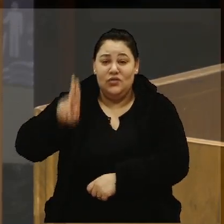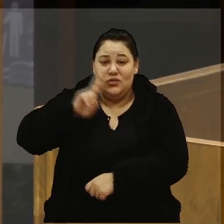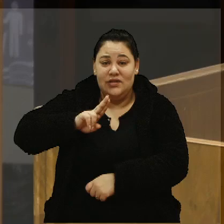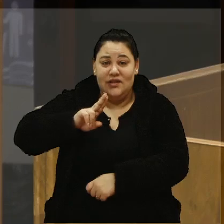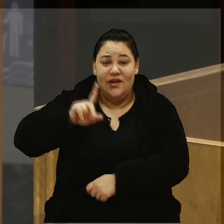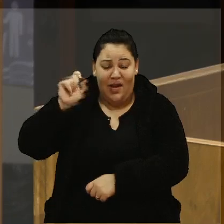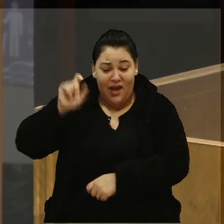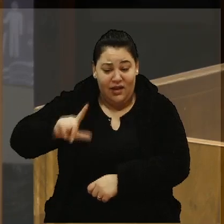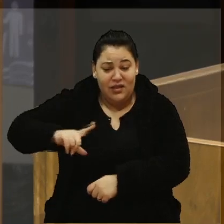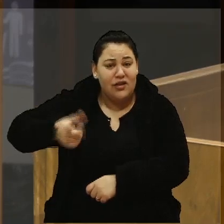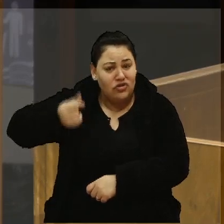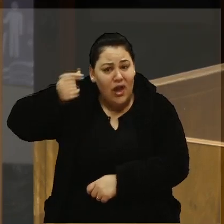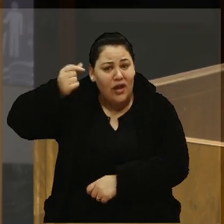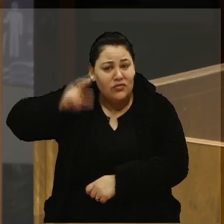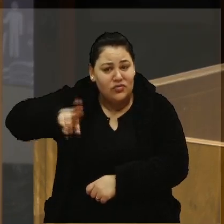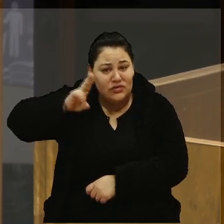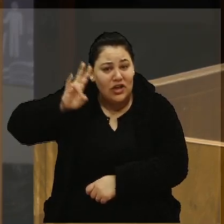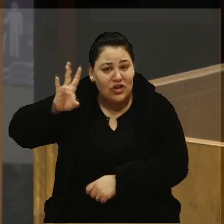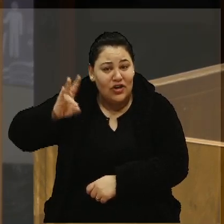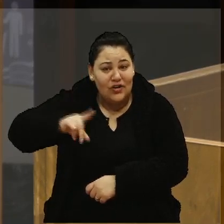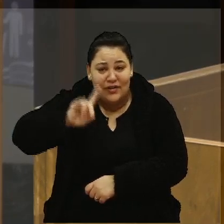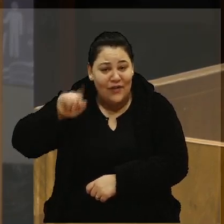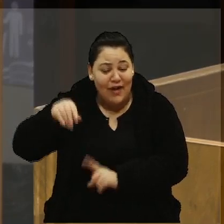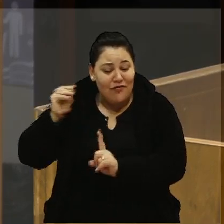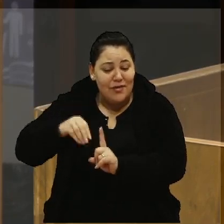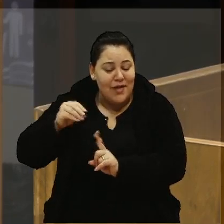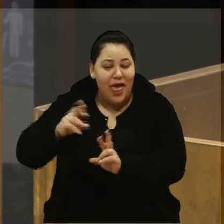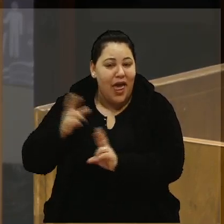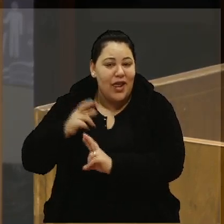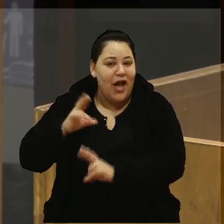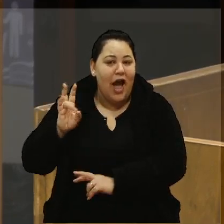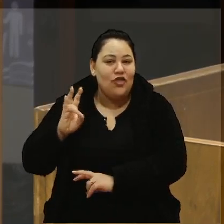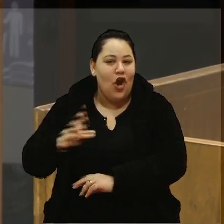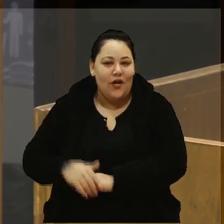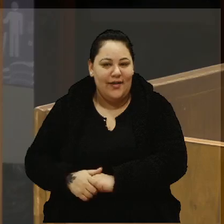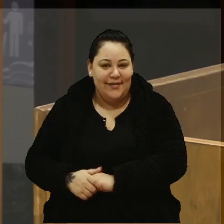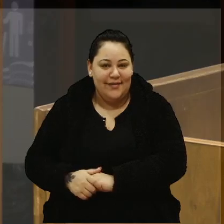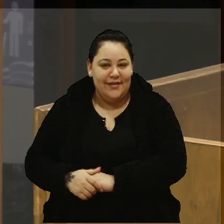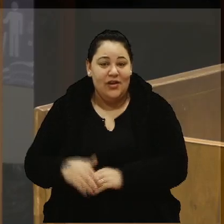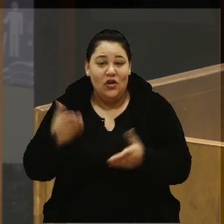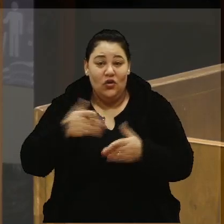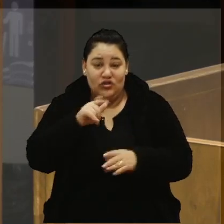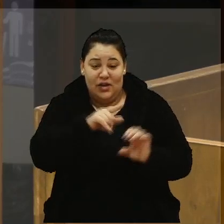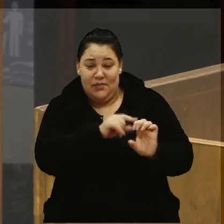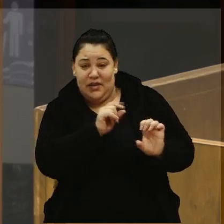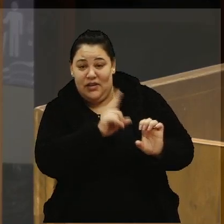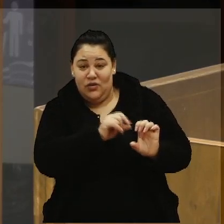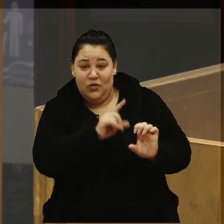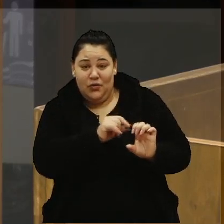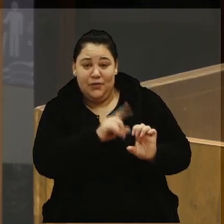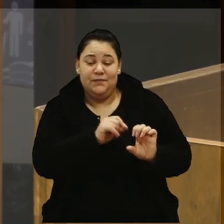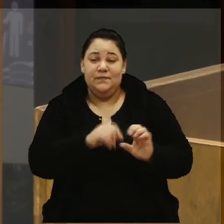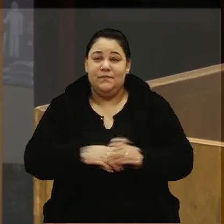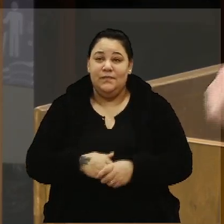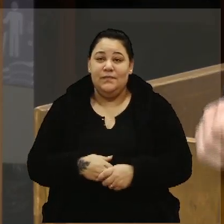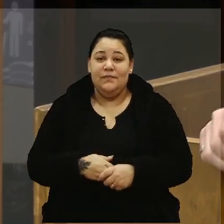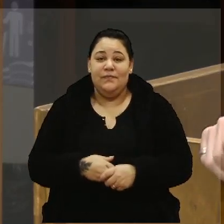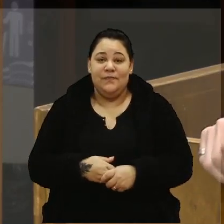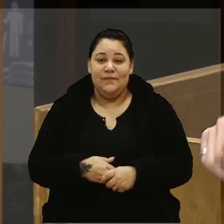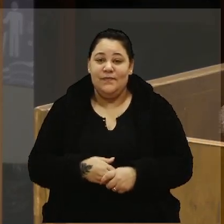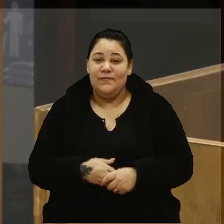alta. Hoje não é a questão da vulnerabilidade. Hoje é empresários,